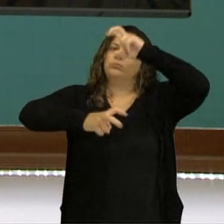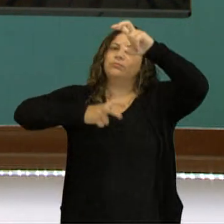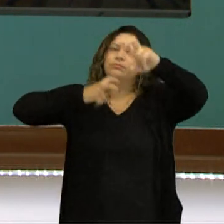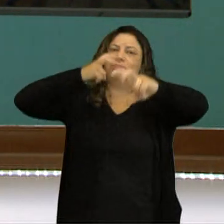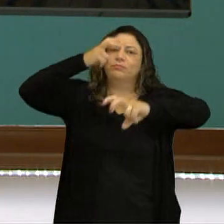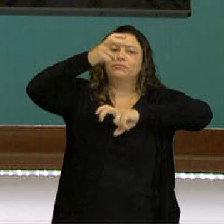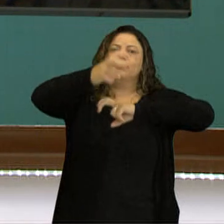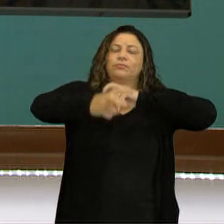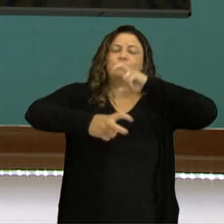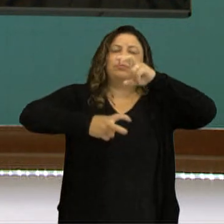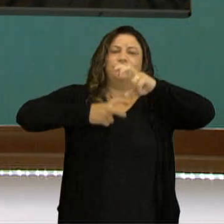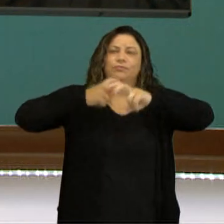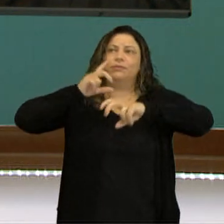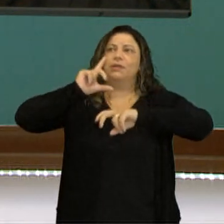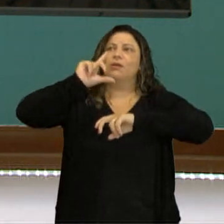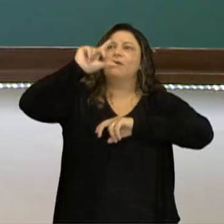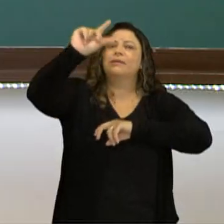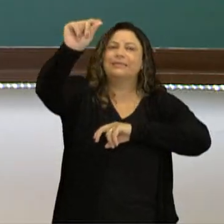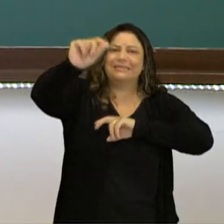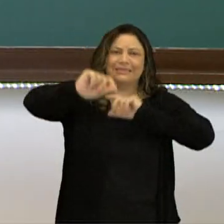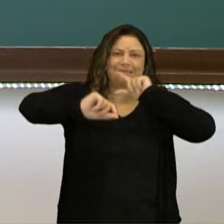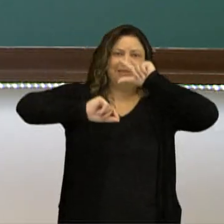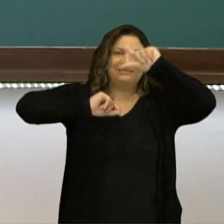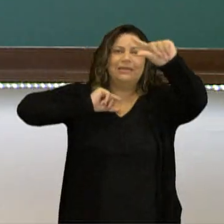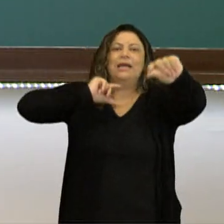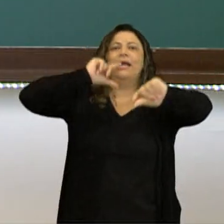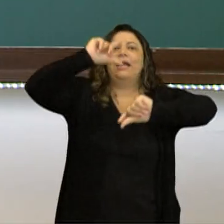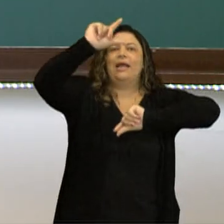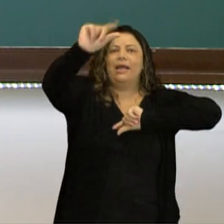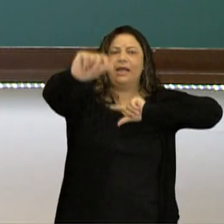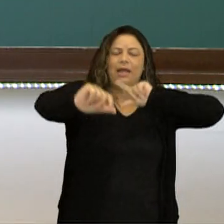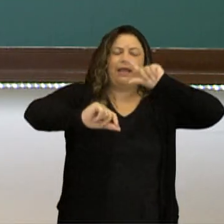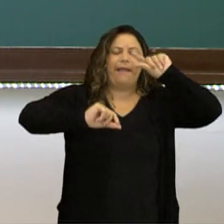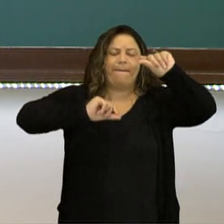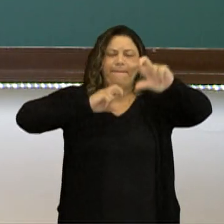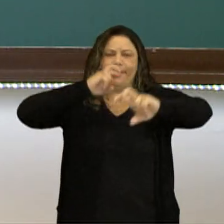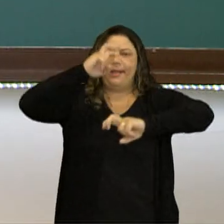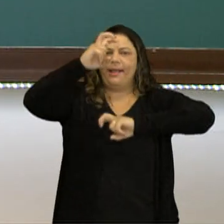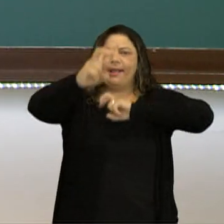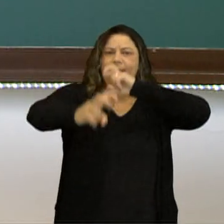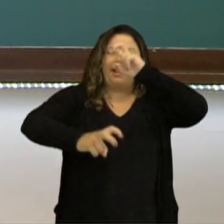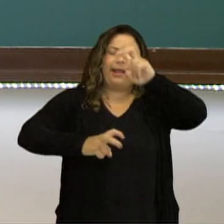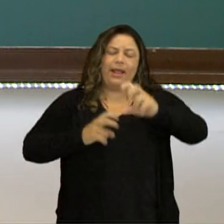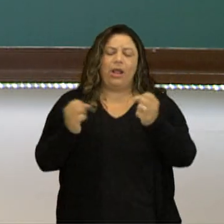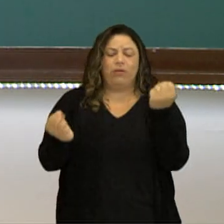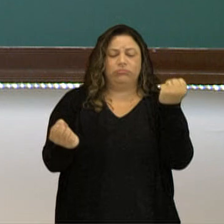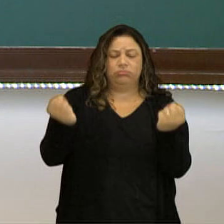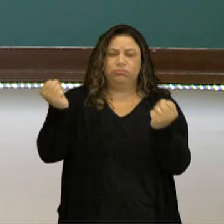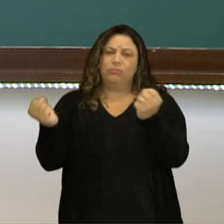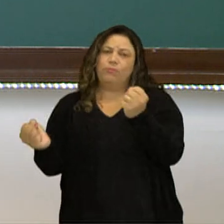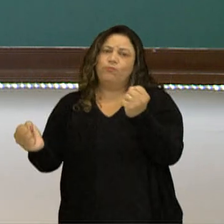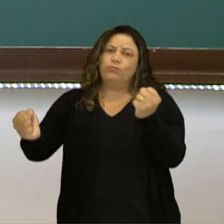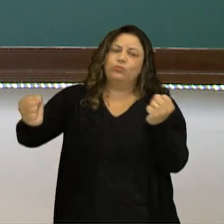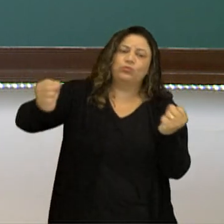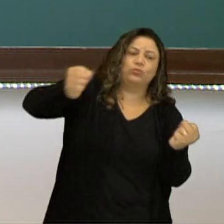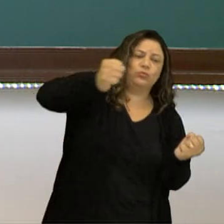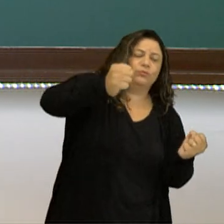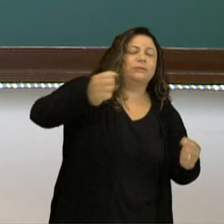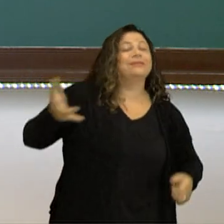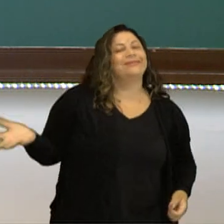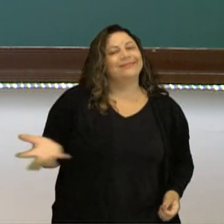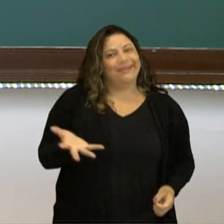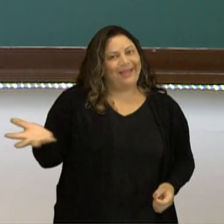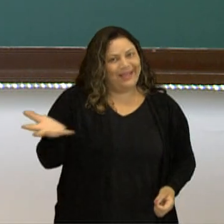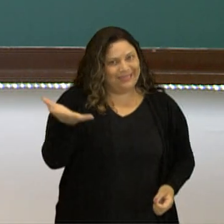que alguma coisa está empurrando você para fora, certo? Então, um veículo fazendo a curva, desde que tem aceleração, é considerado um